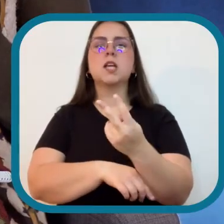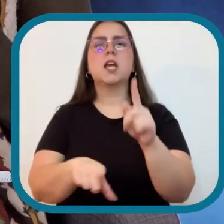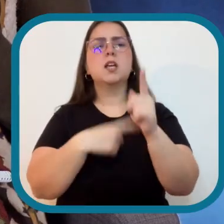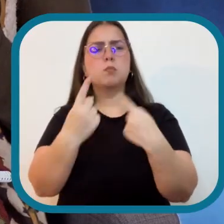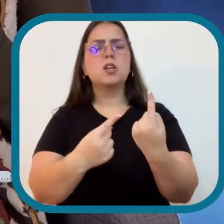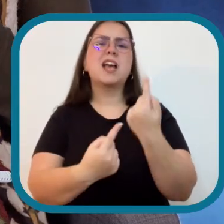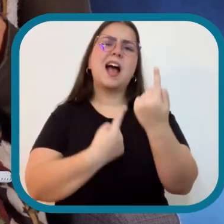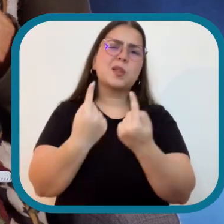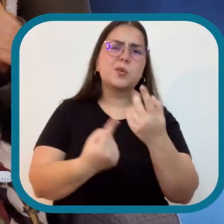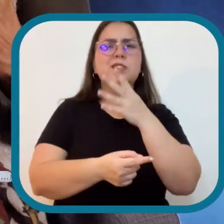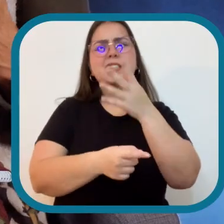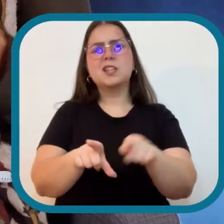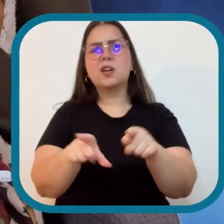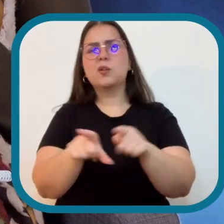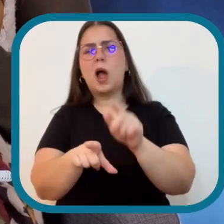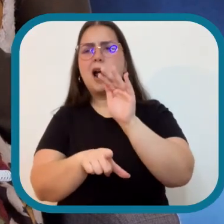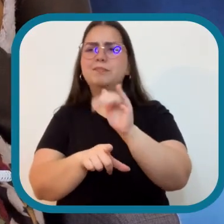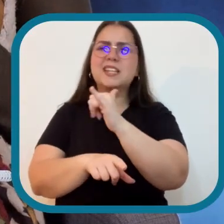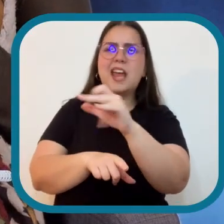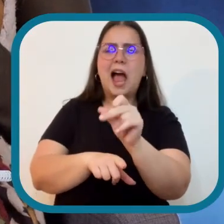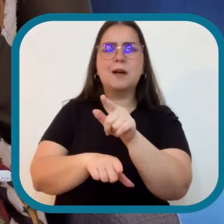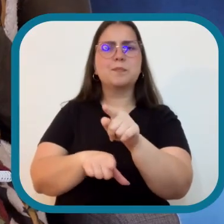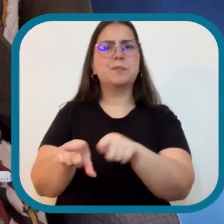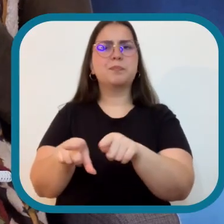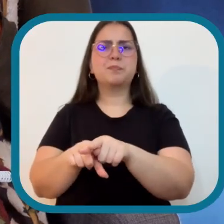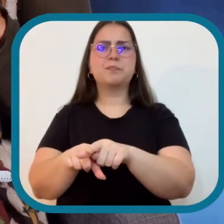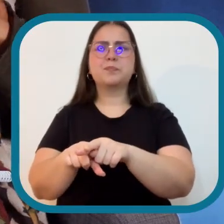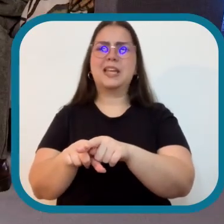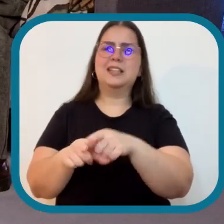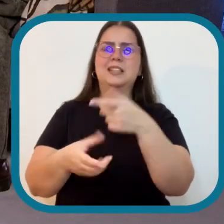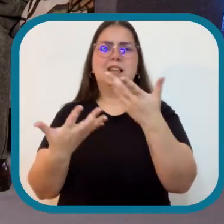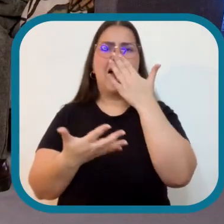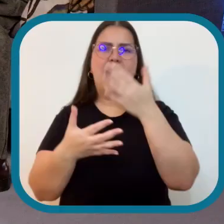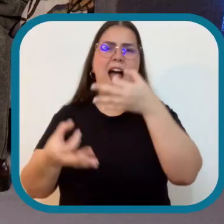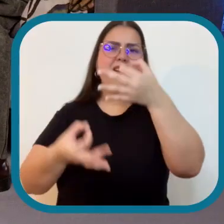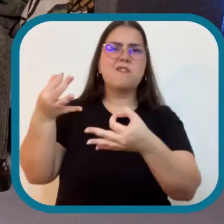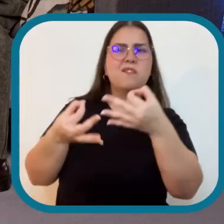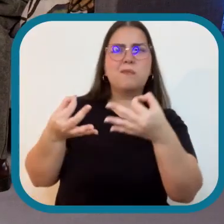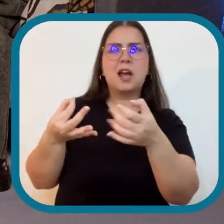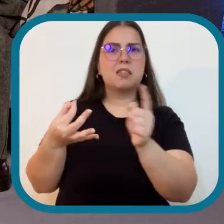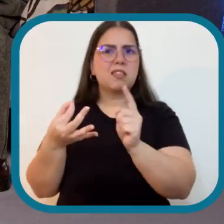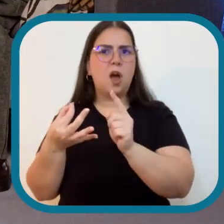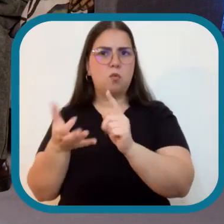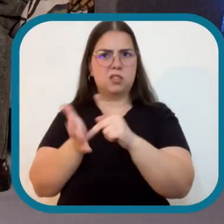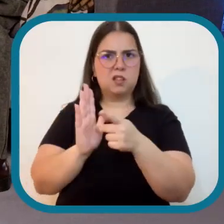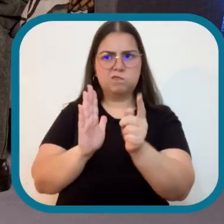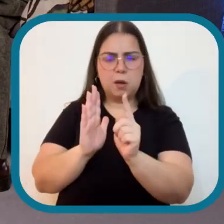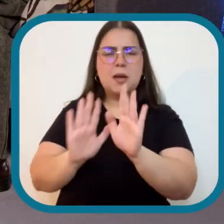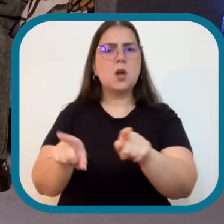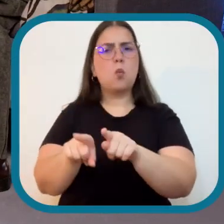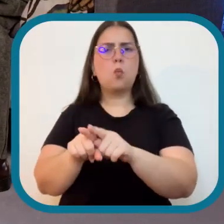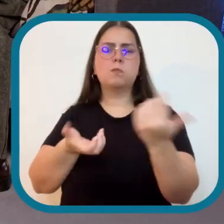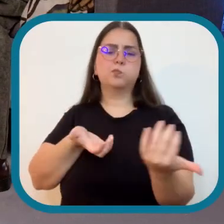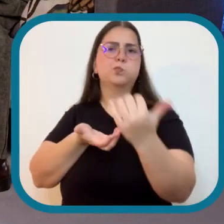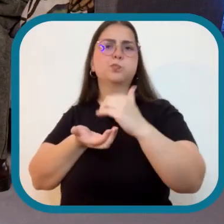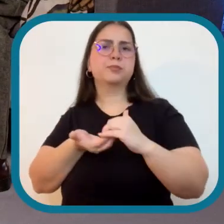quem queira chamar e proponha chamar a inteligência artificial não artificial, mas inteligência aliada,